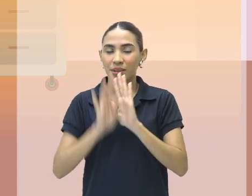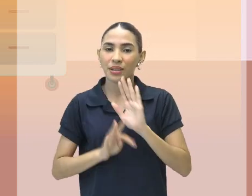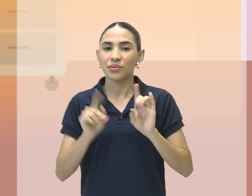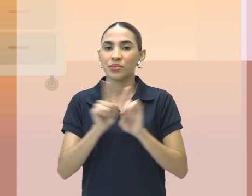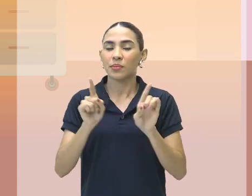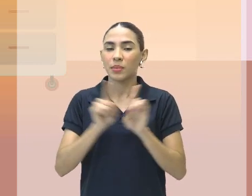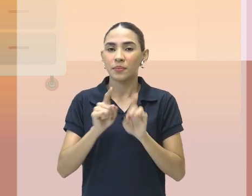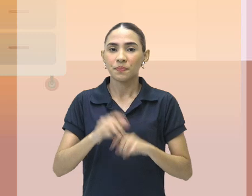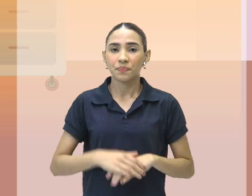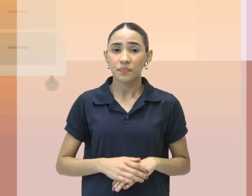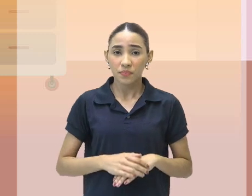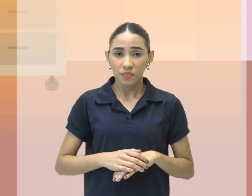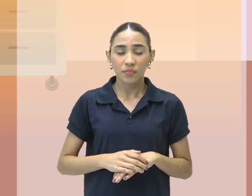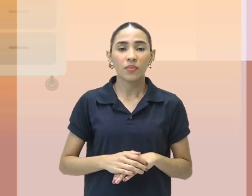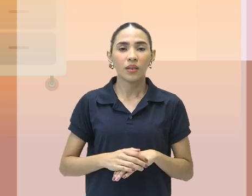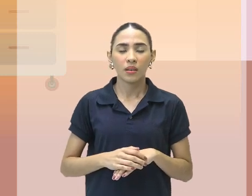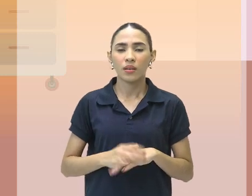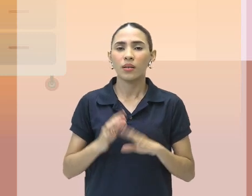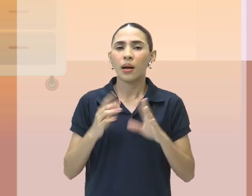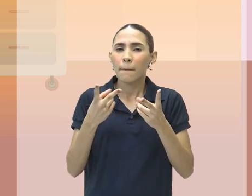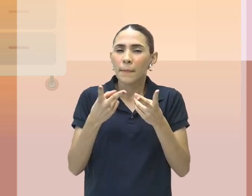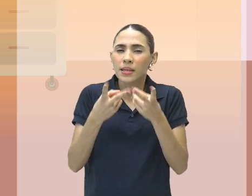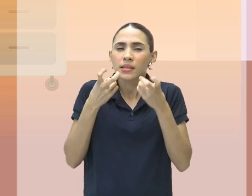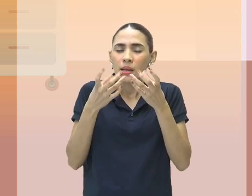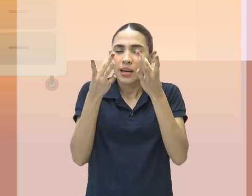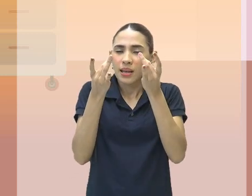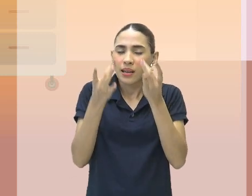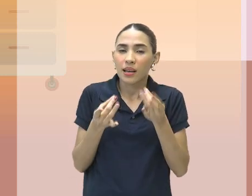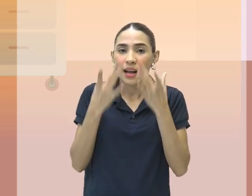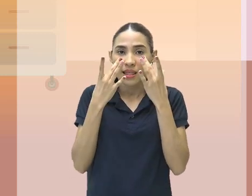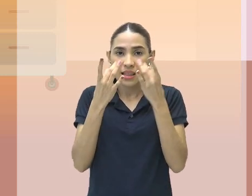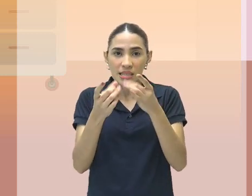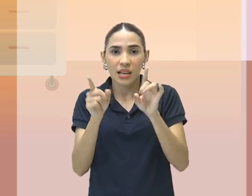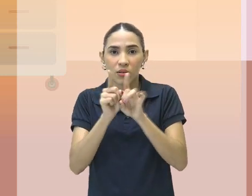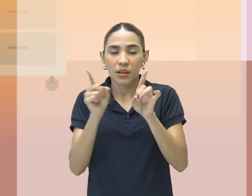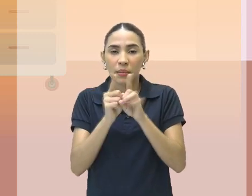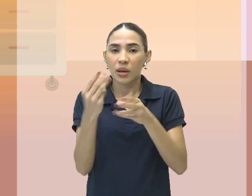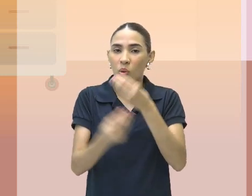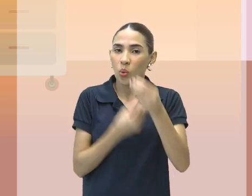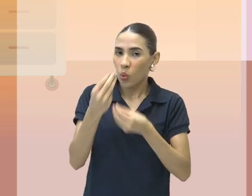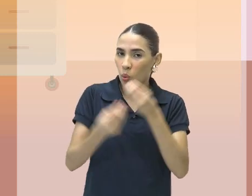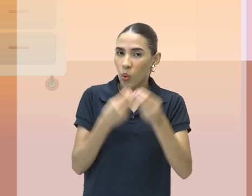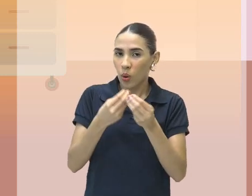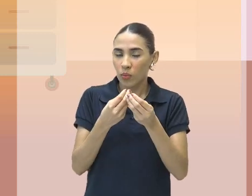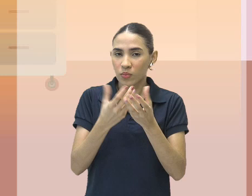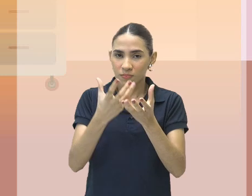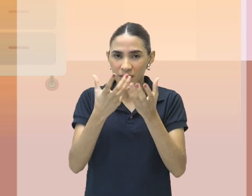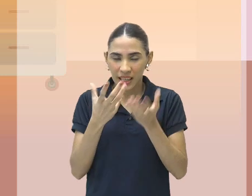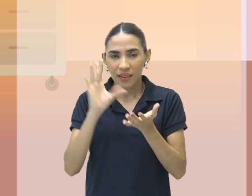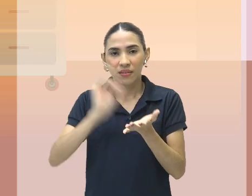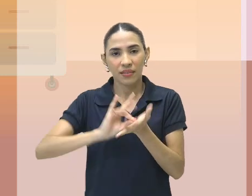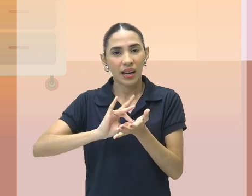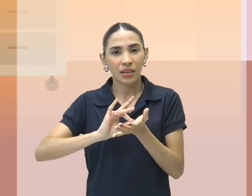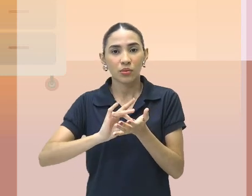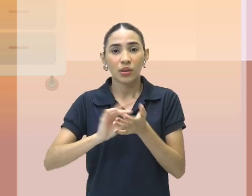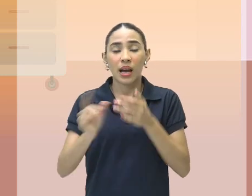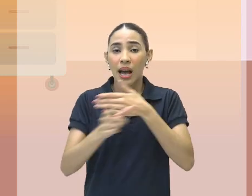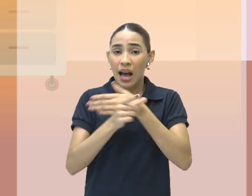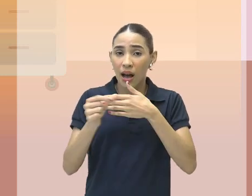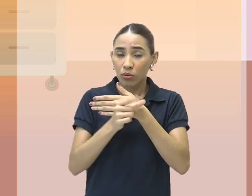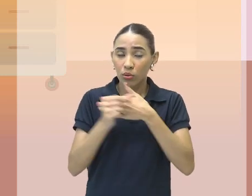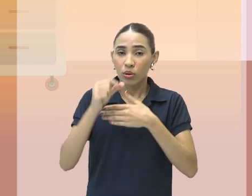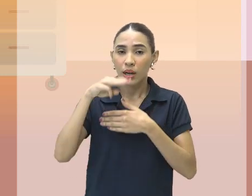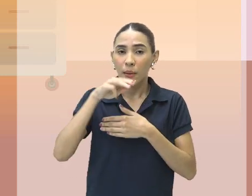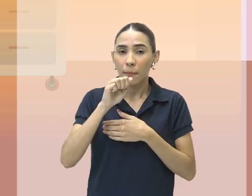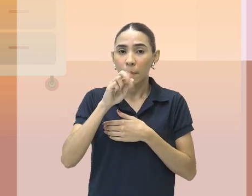né, todo na íntegra. Observem ali a composição, o que o leitor, a autora, né, a Marina